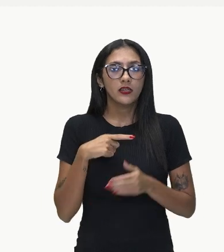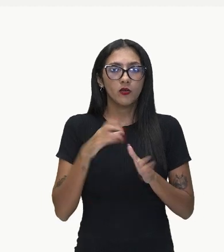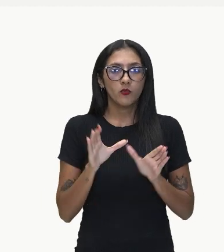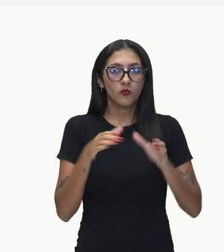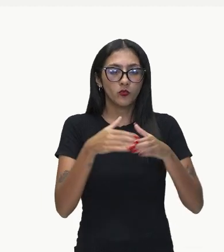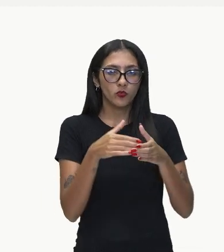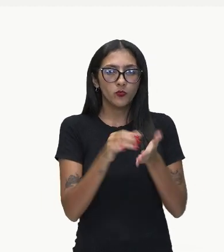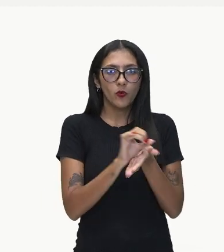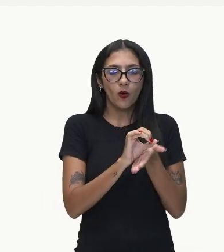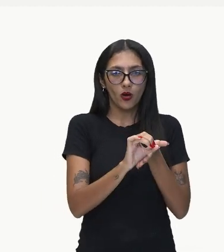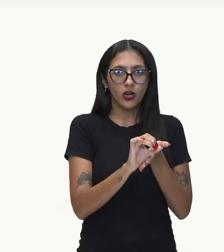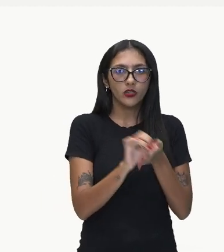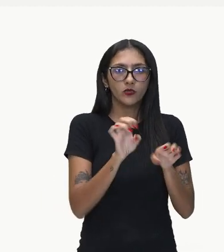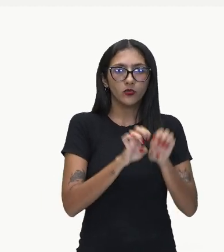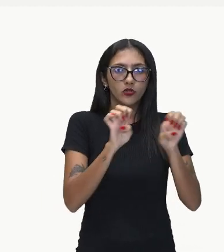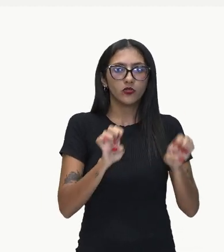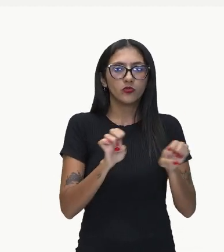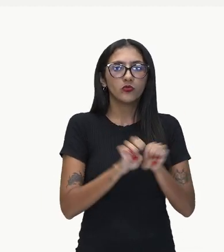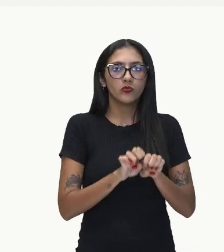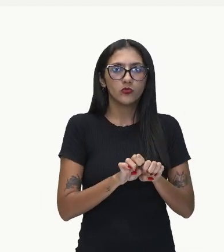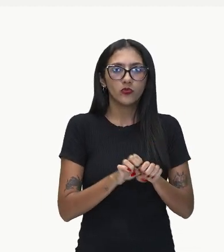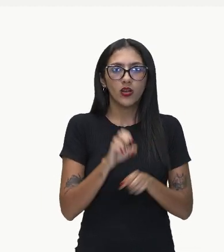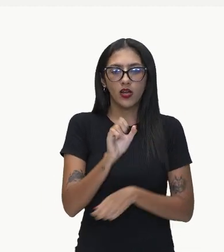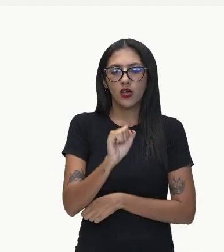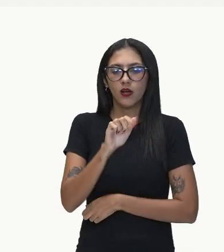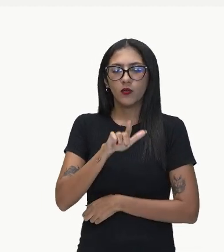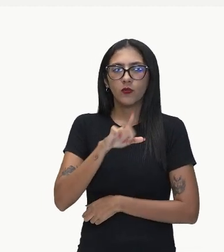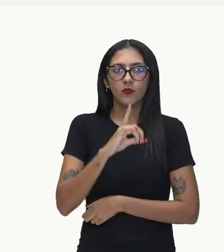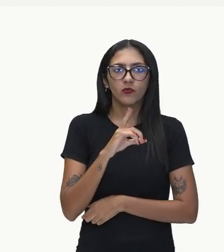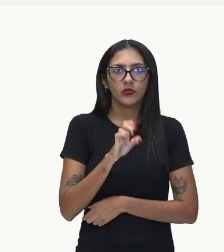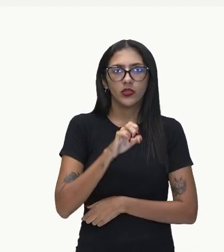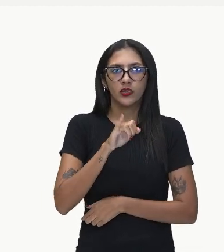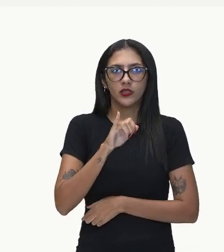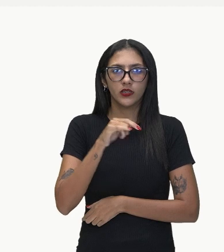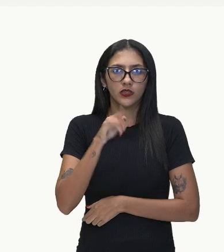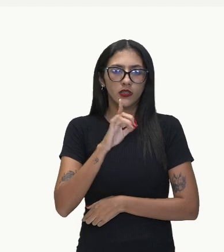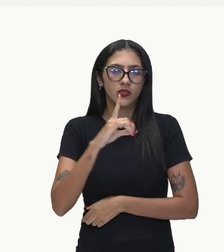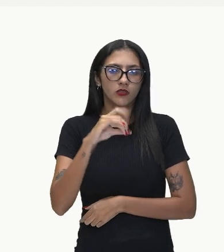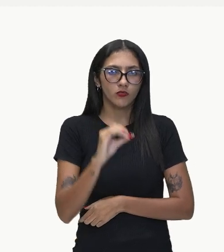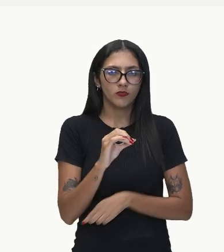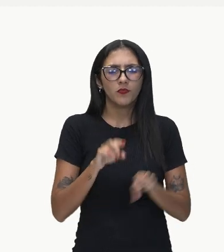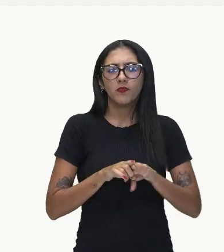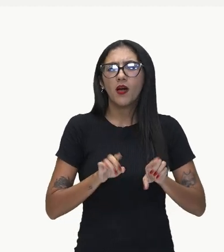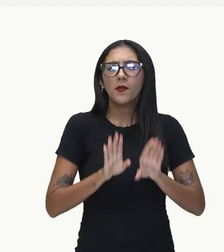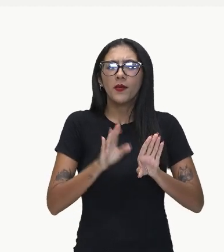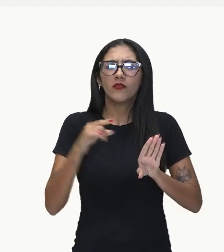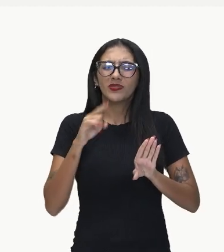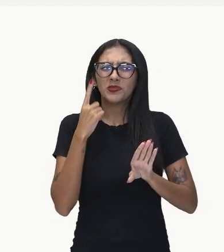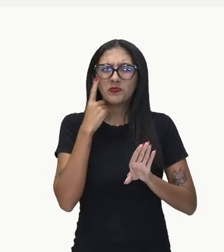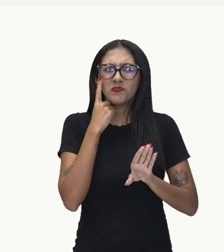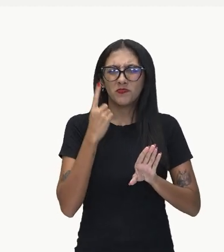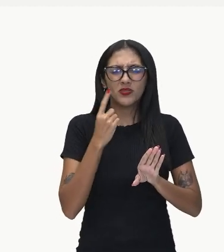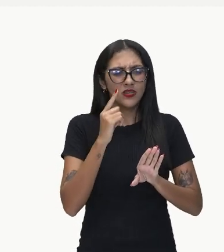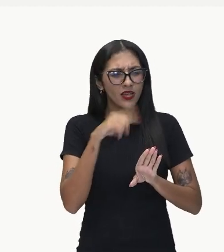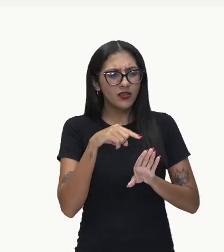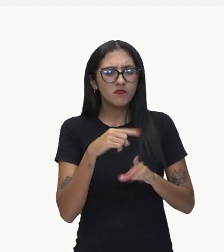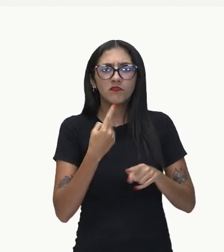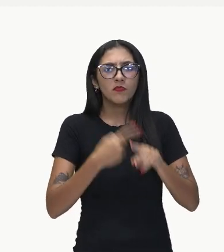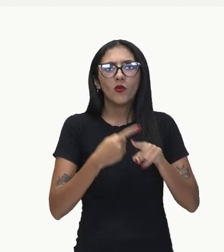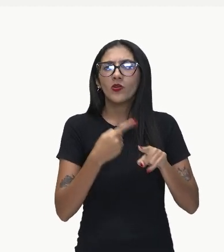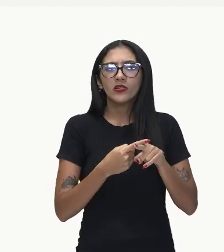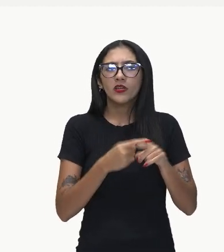orgânico chamado de aldeído. Aí vocês devem estar se perguntando, aldeído por